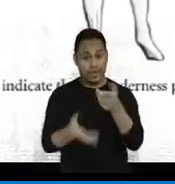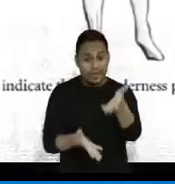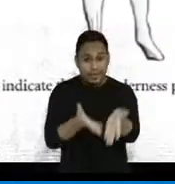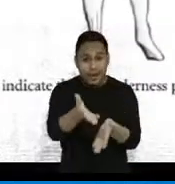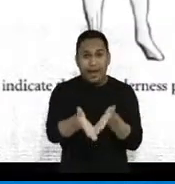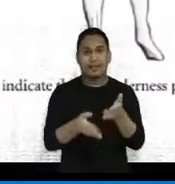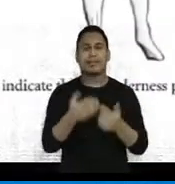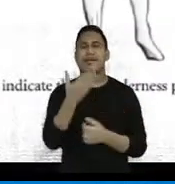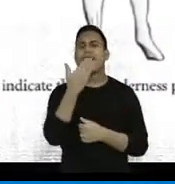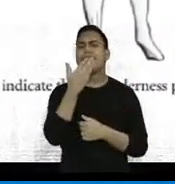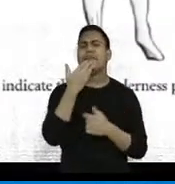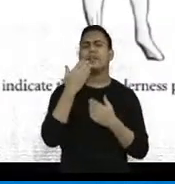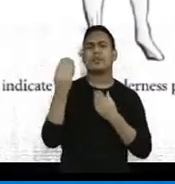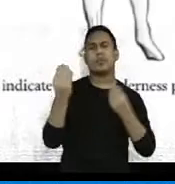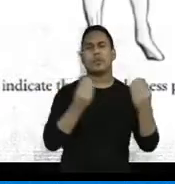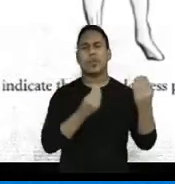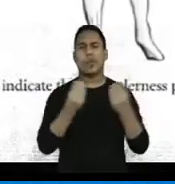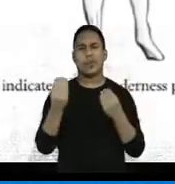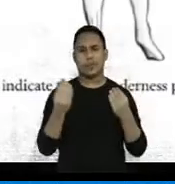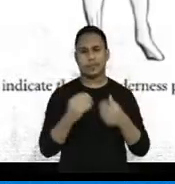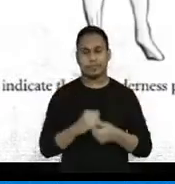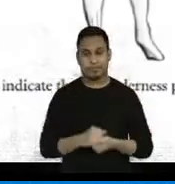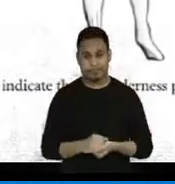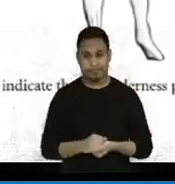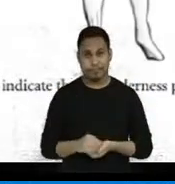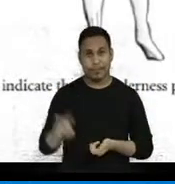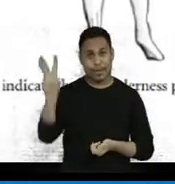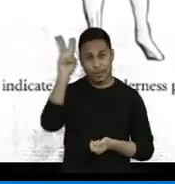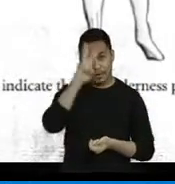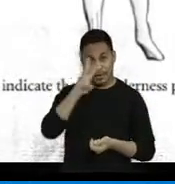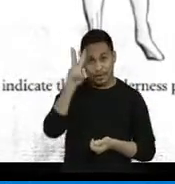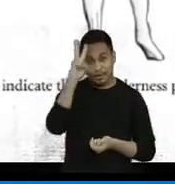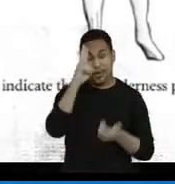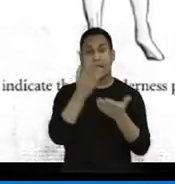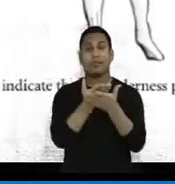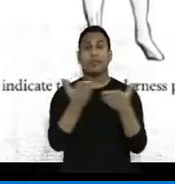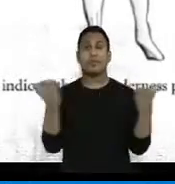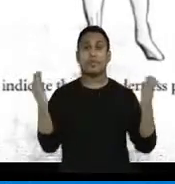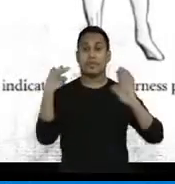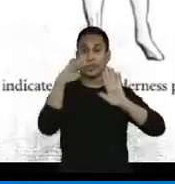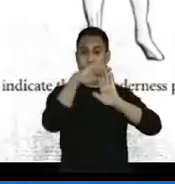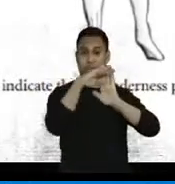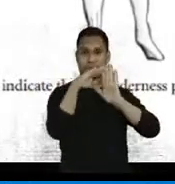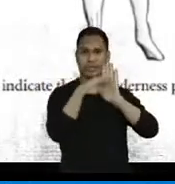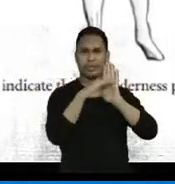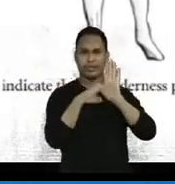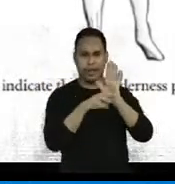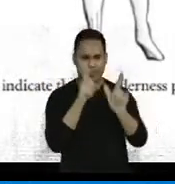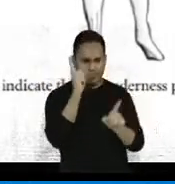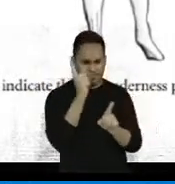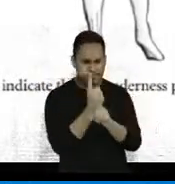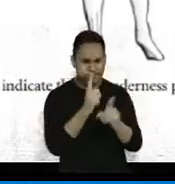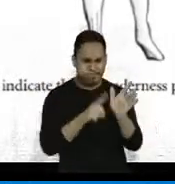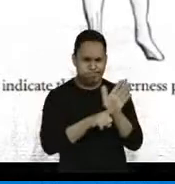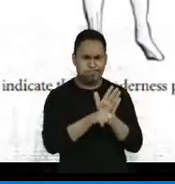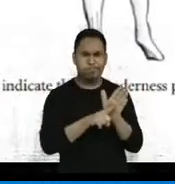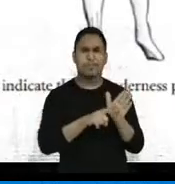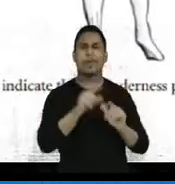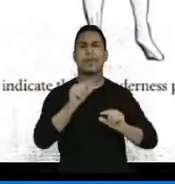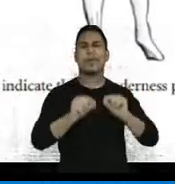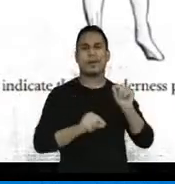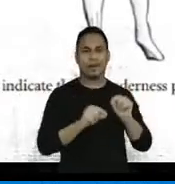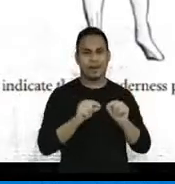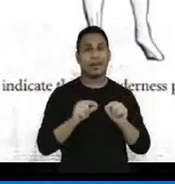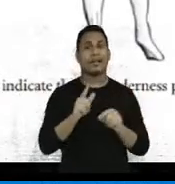para relembrar, os critérios diagnósticos da fibromialgia envolvem dor, a palpação em determinadas regiões do